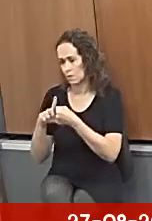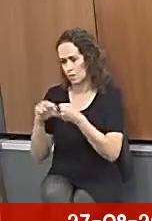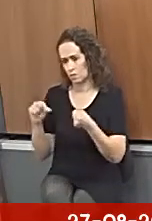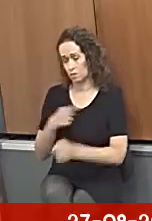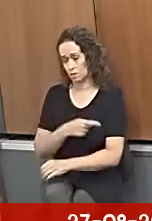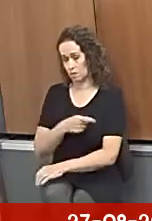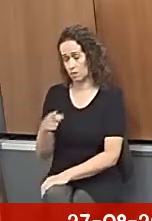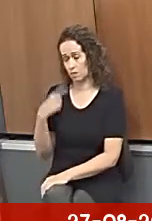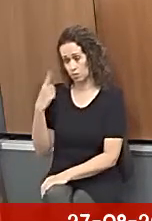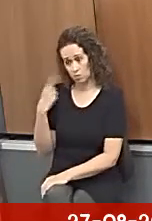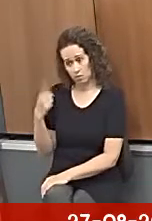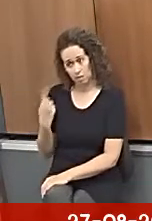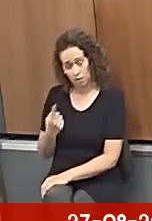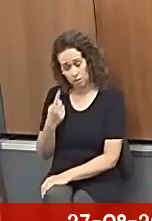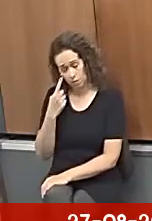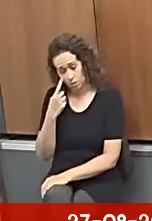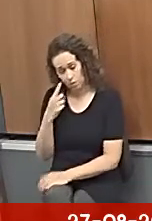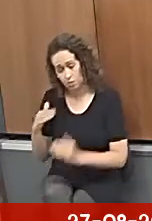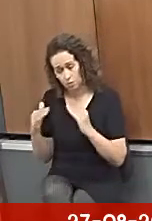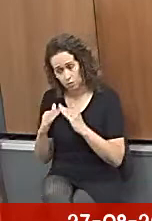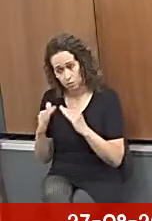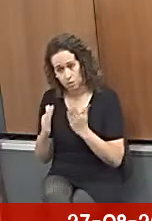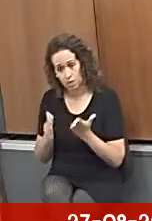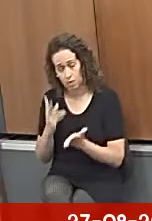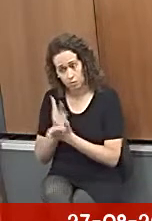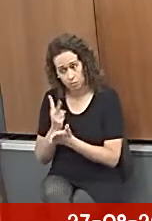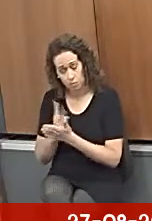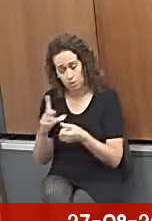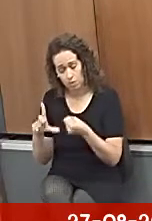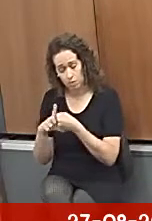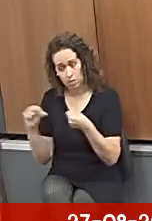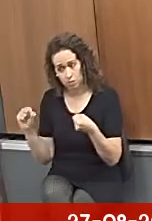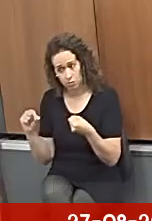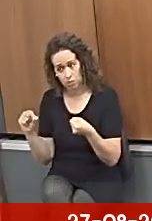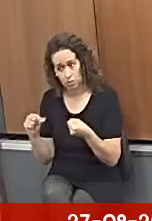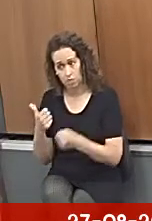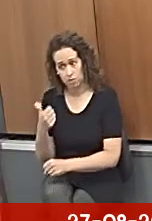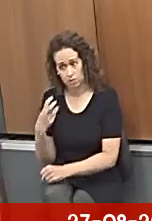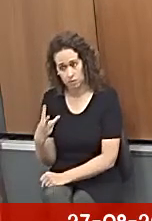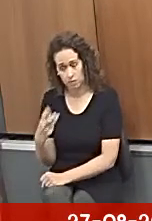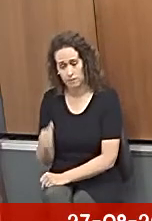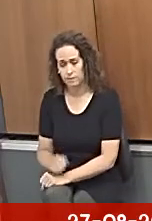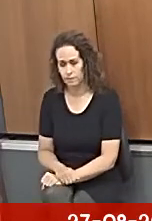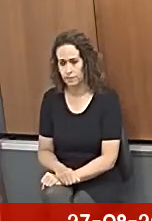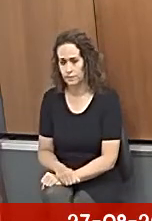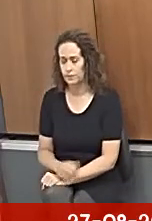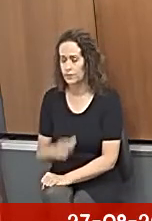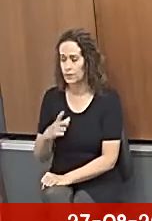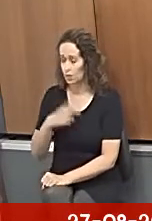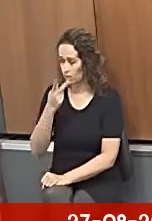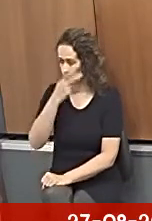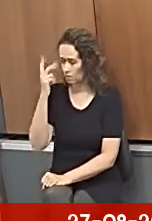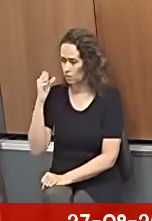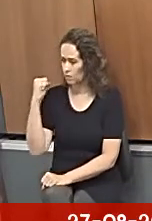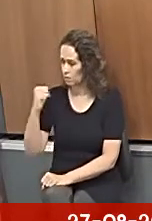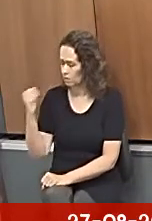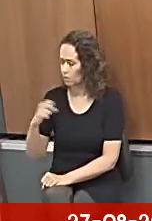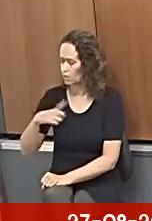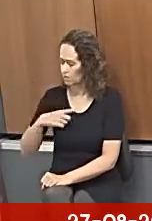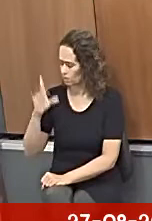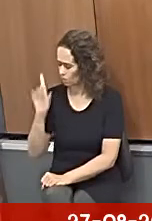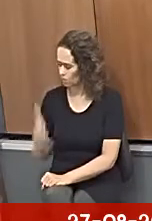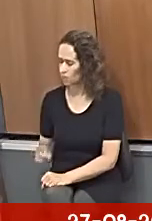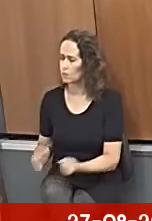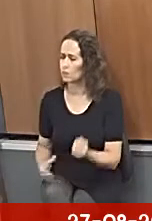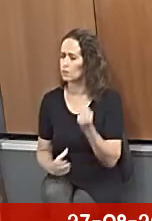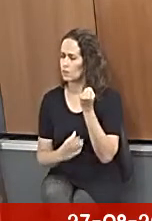do direito aqui pode concordar comigo no mesmo artigo artigo 13 o torcedor tem direito à segurança nos